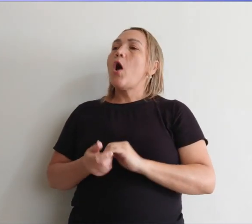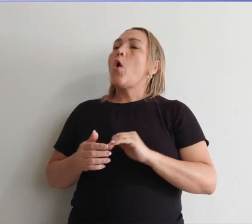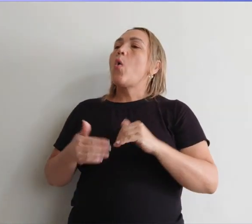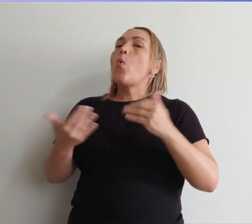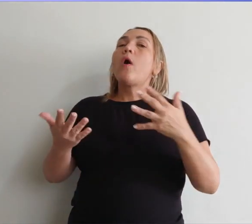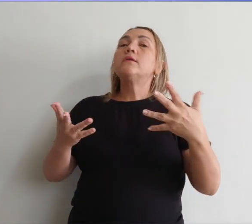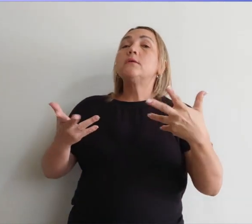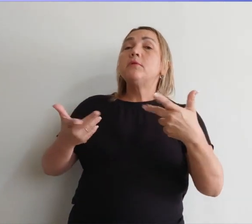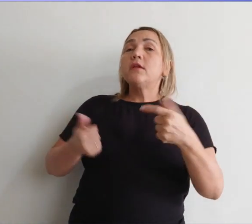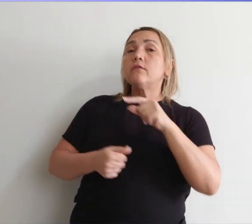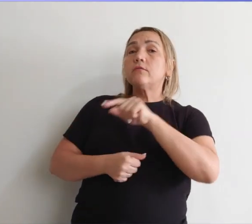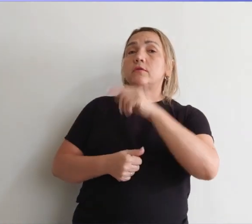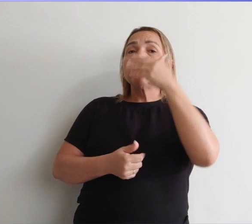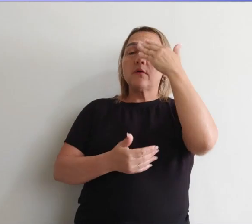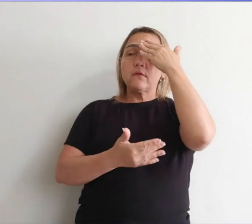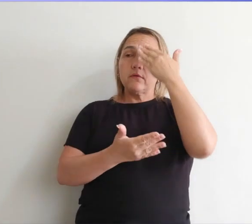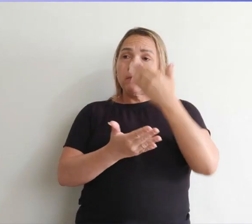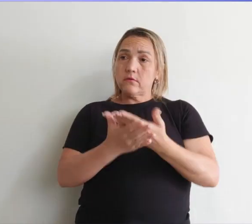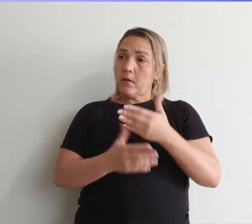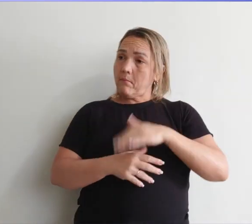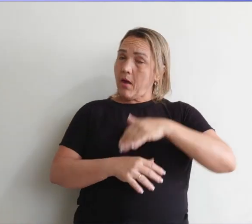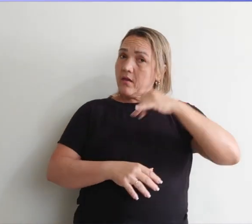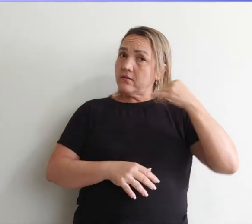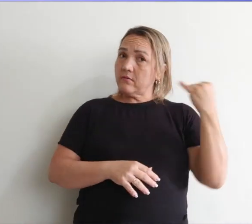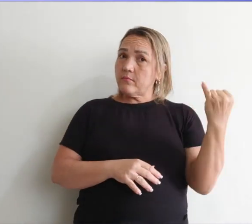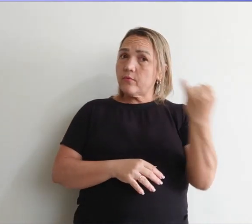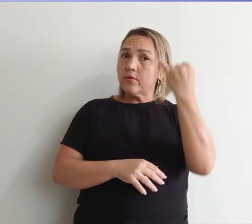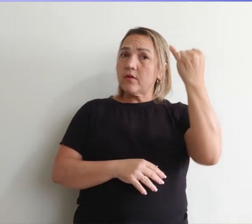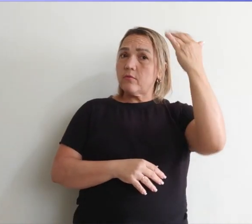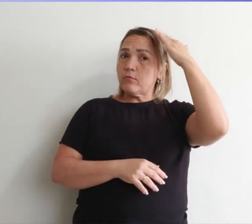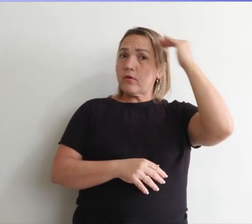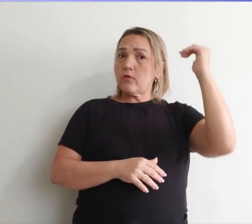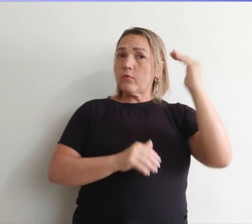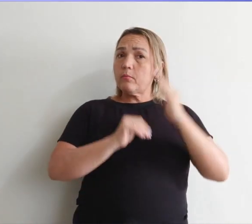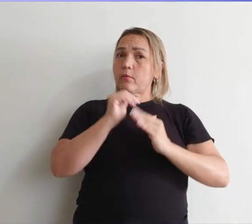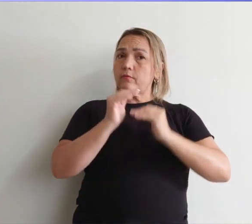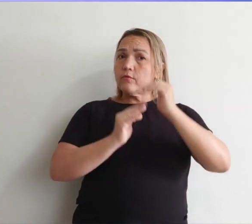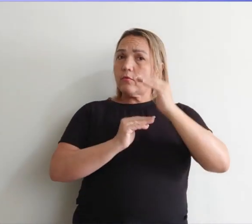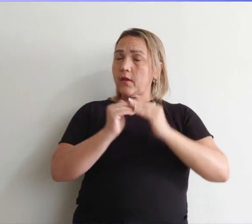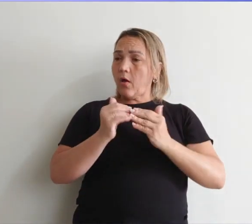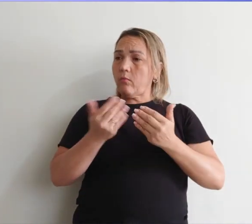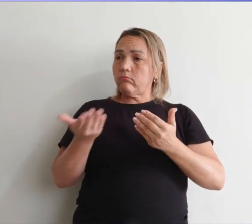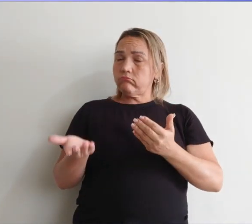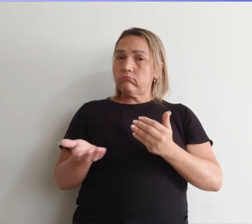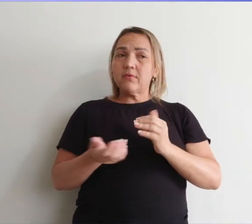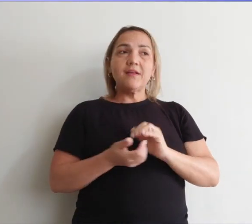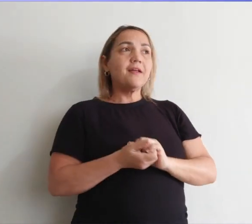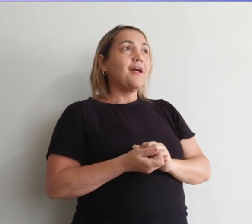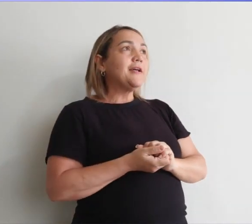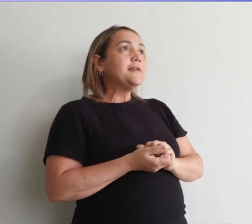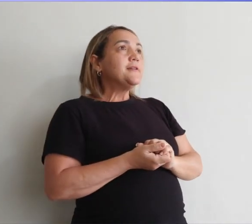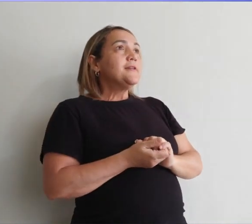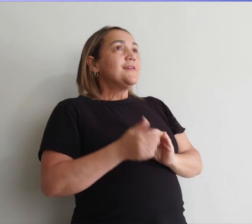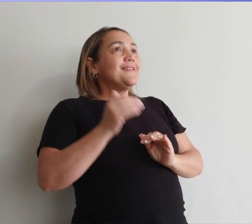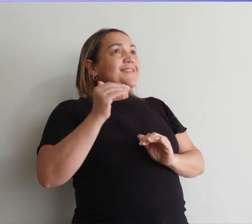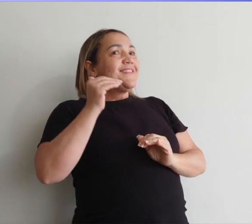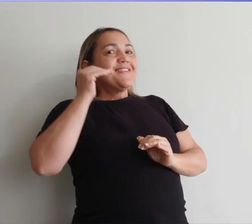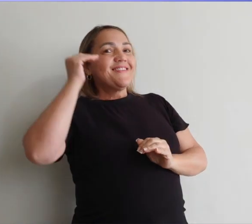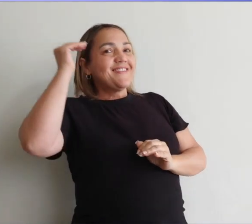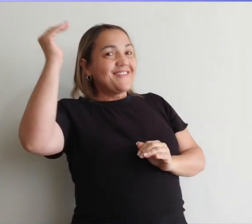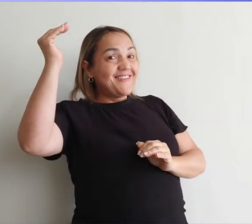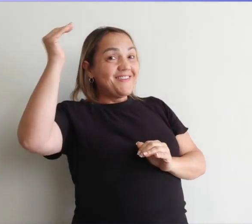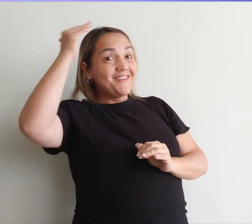Quais habilidades você acredita que foram mais importantes para o sucesso profissional, né, nessa área? Destaque e